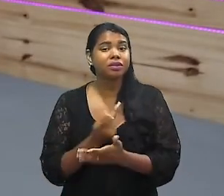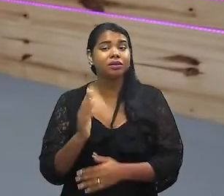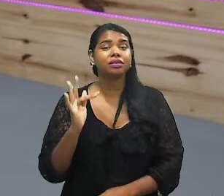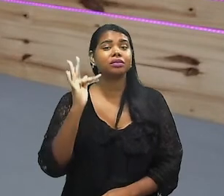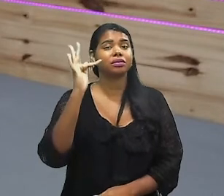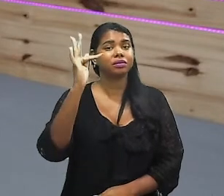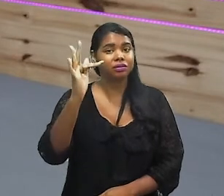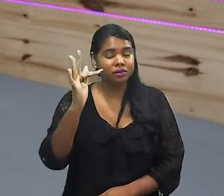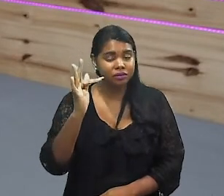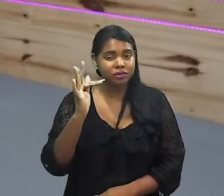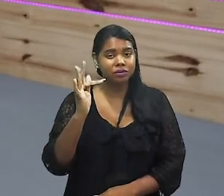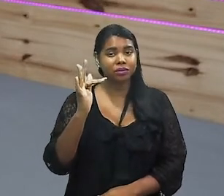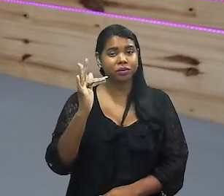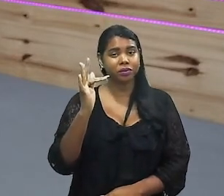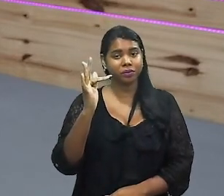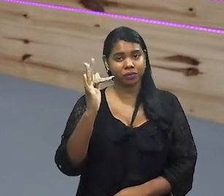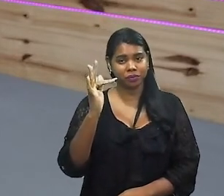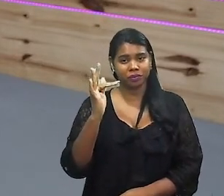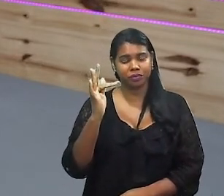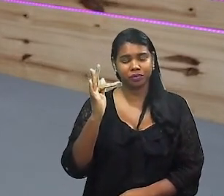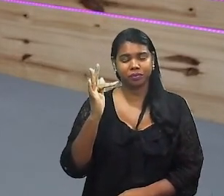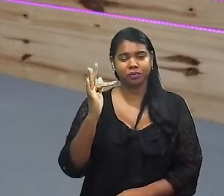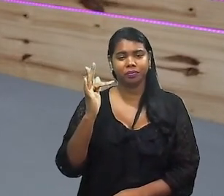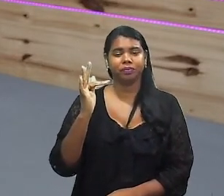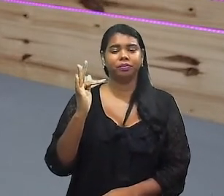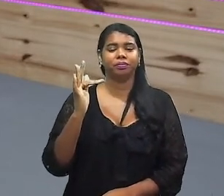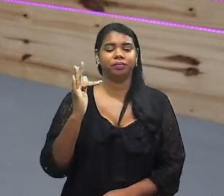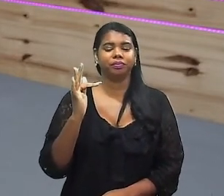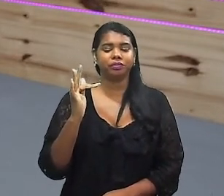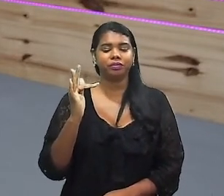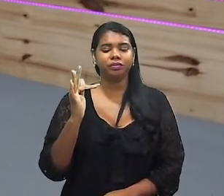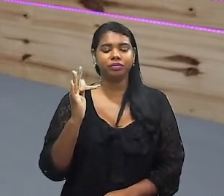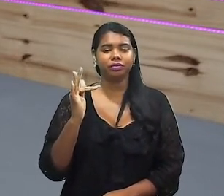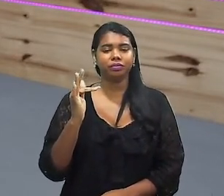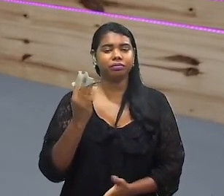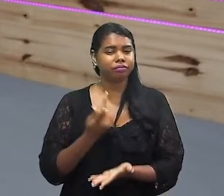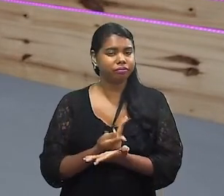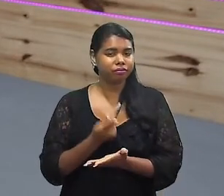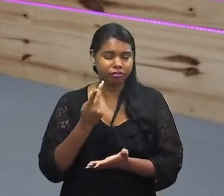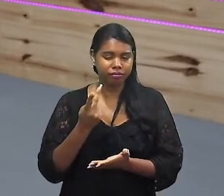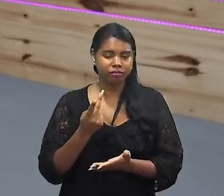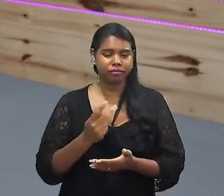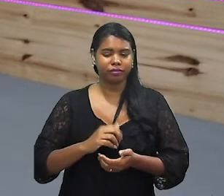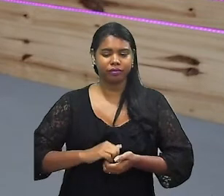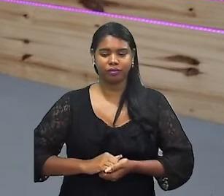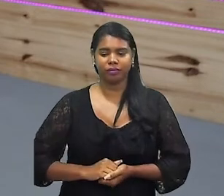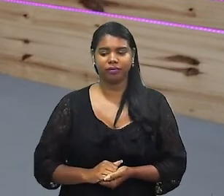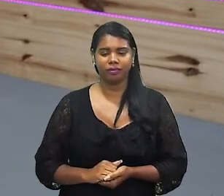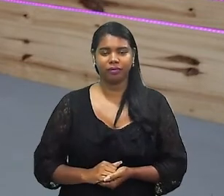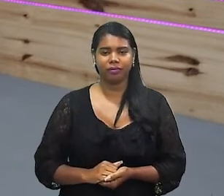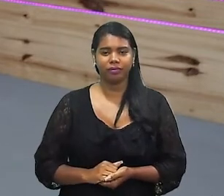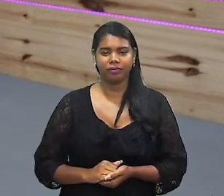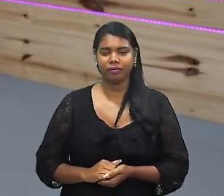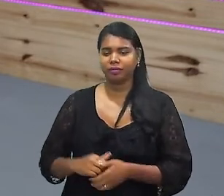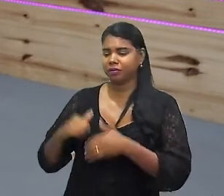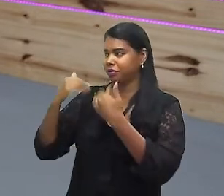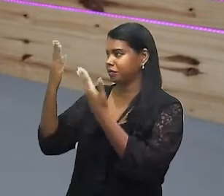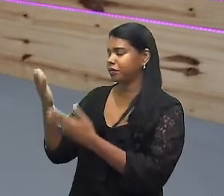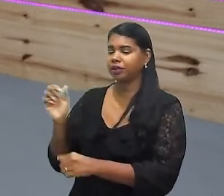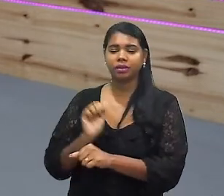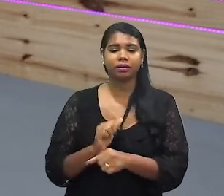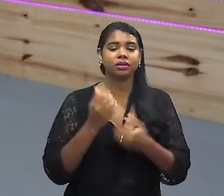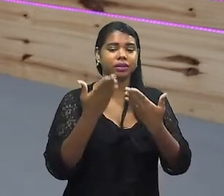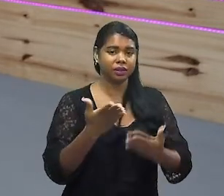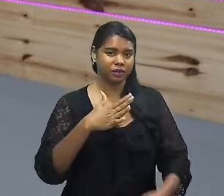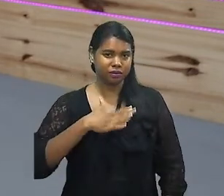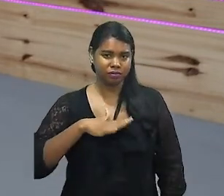partir disso lá no nosso futuro, a médio prazo e a longo prazo. Então, espero que vocês